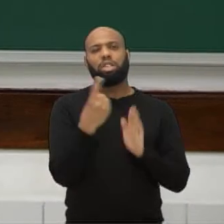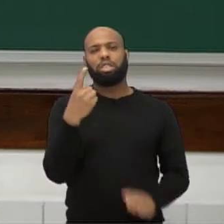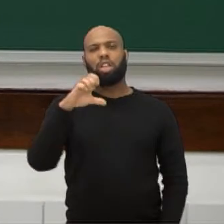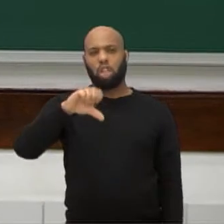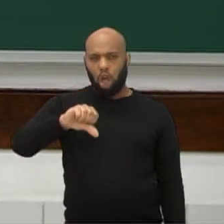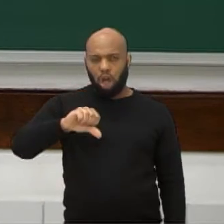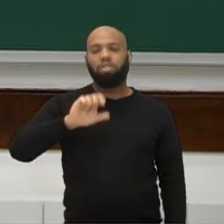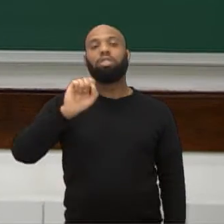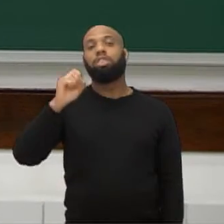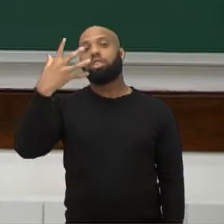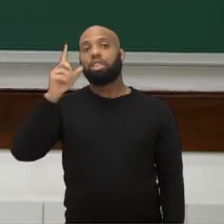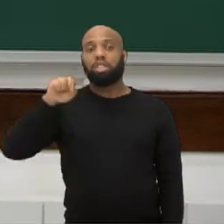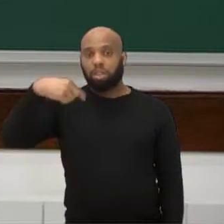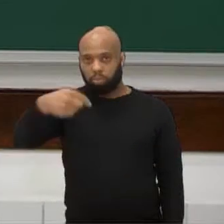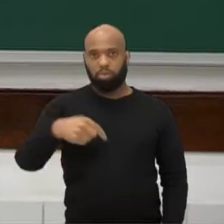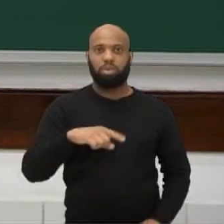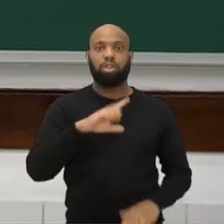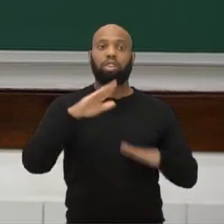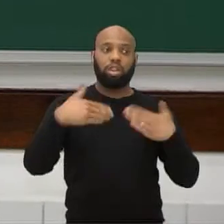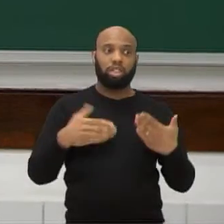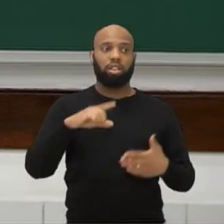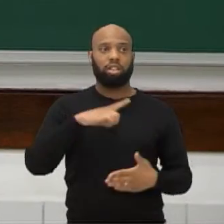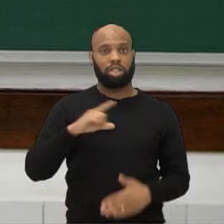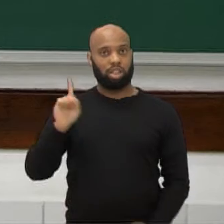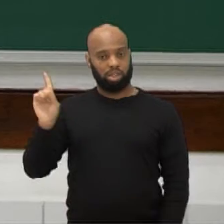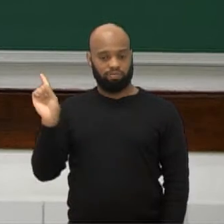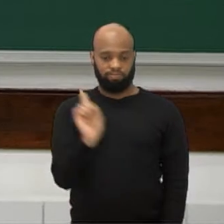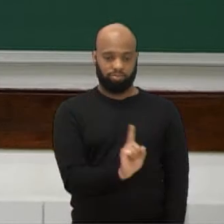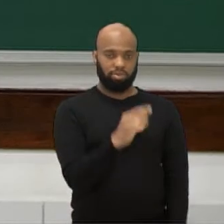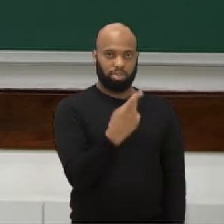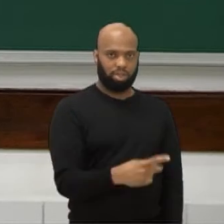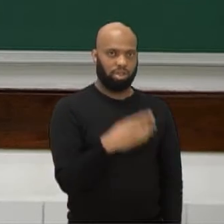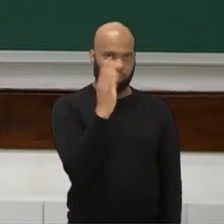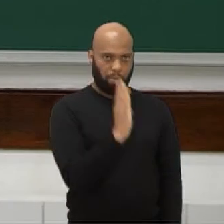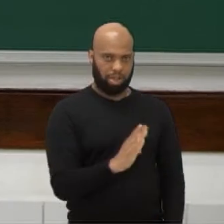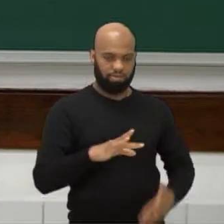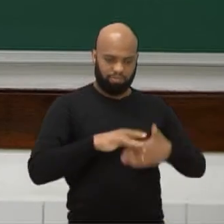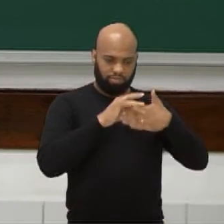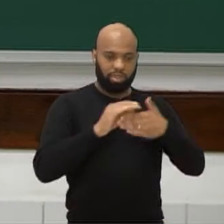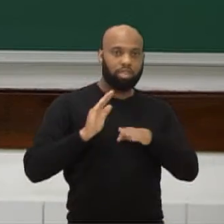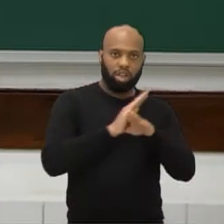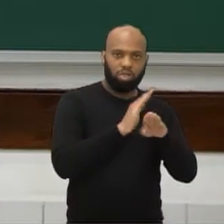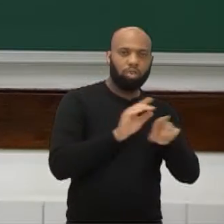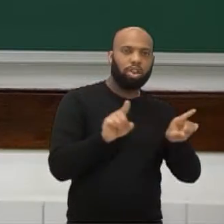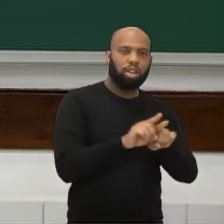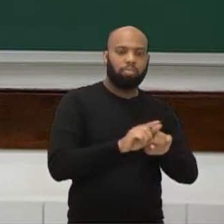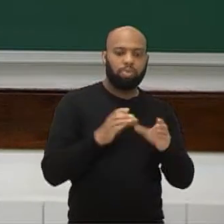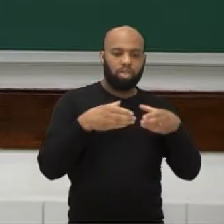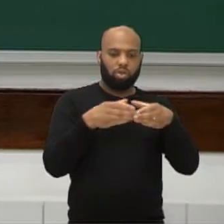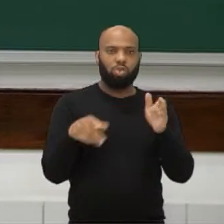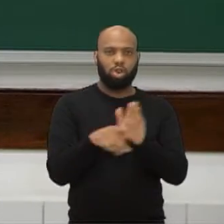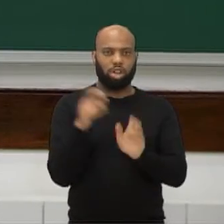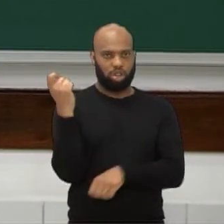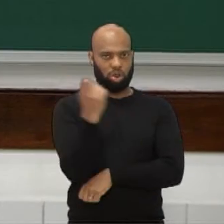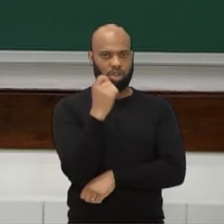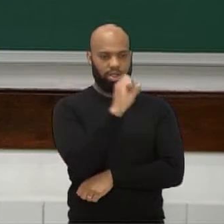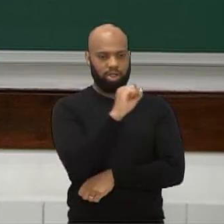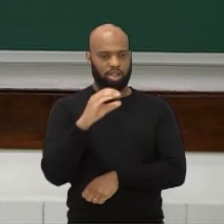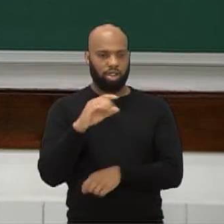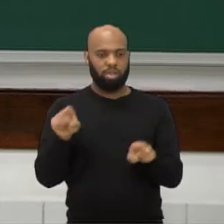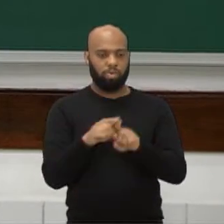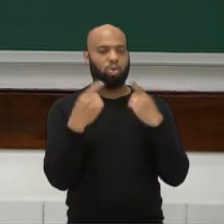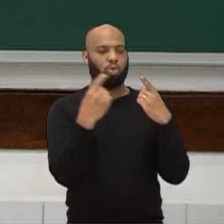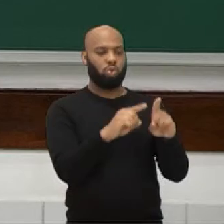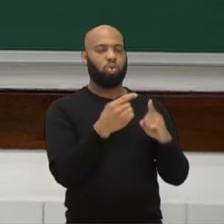XIX, inclusive, o que nós vamos ter? Giuseppe Garibaldi vem para o Brasil e ajuda também os farrapos nessa luta contra o